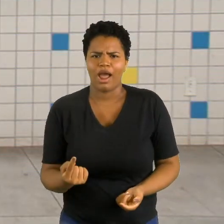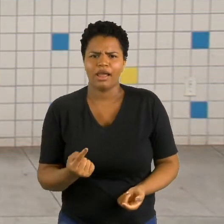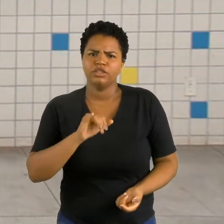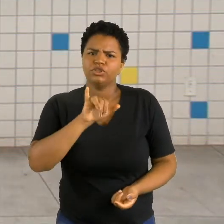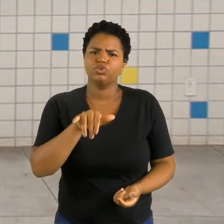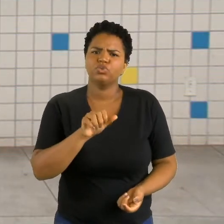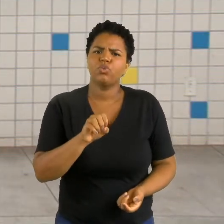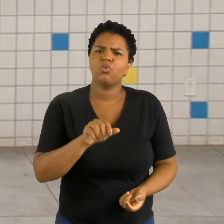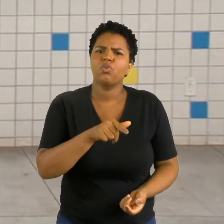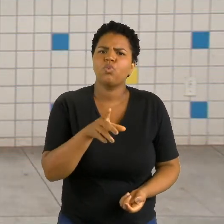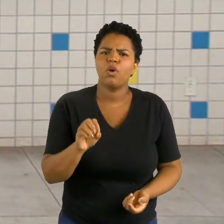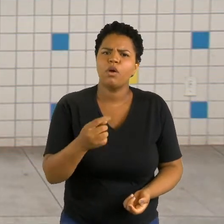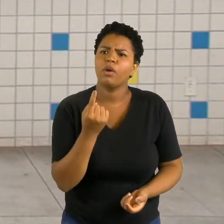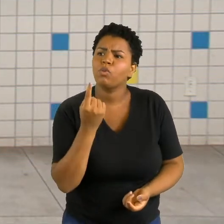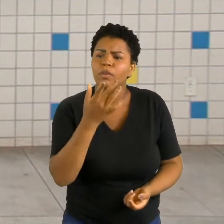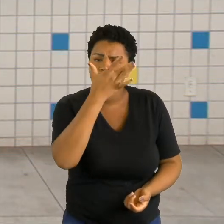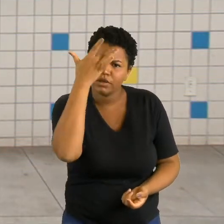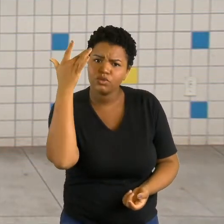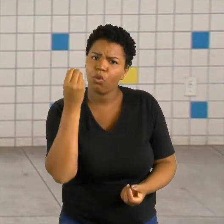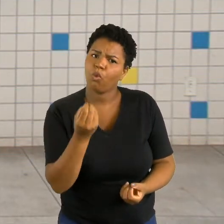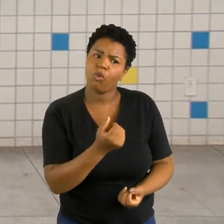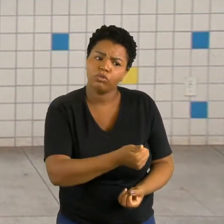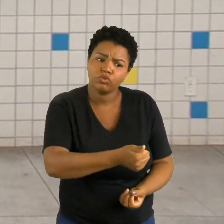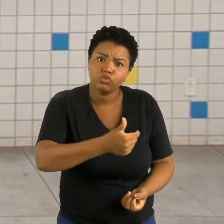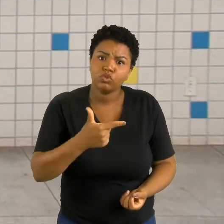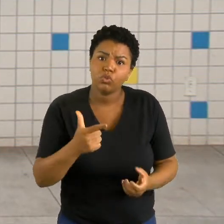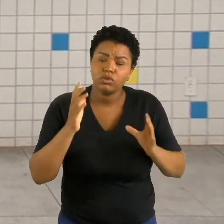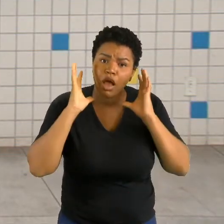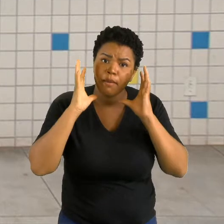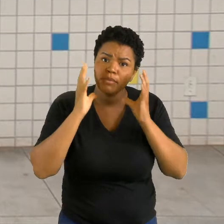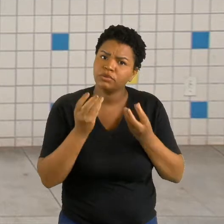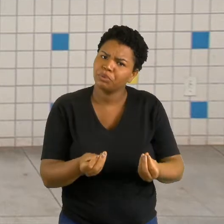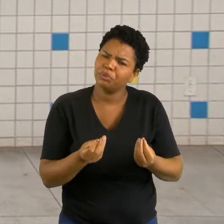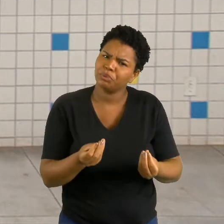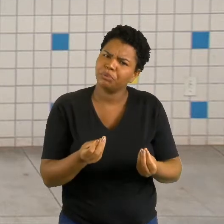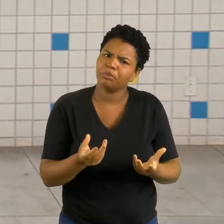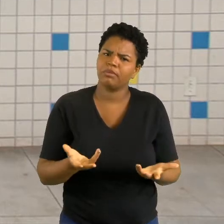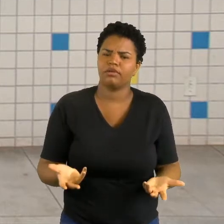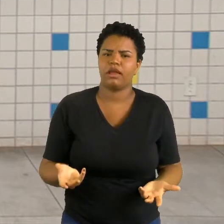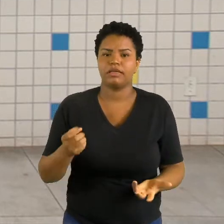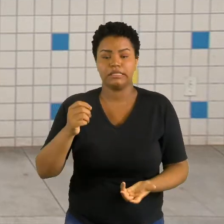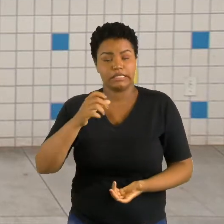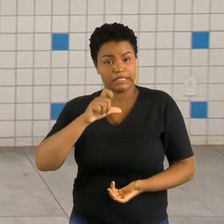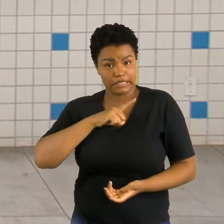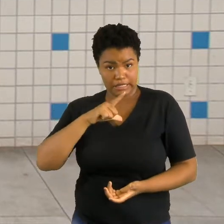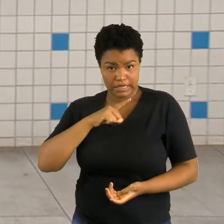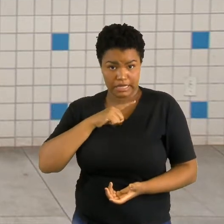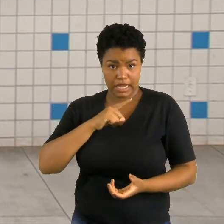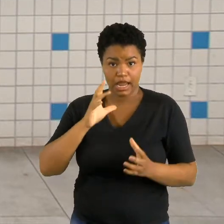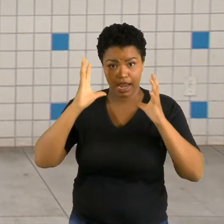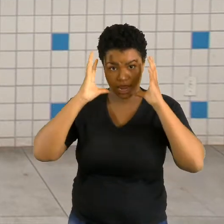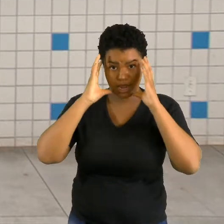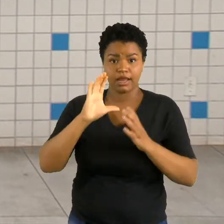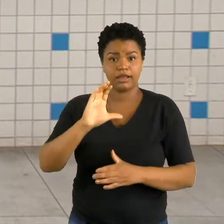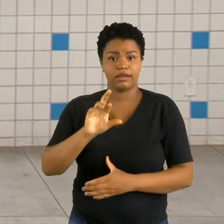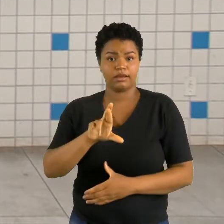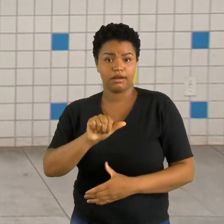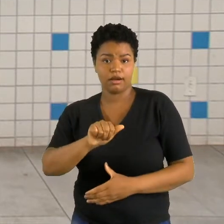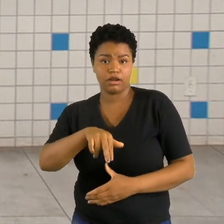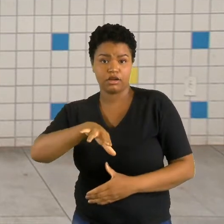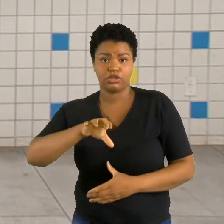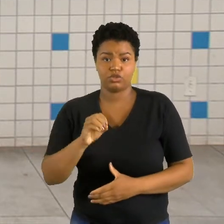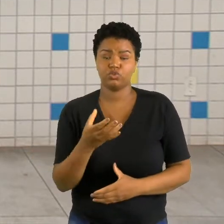12 cabeças de João Batista? Mas a igreja vendia. E você tendo um crânio daquele João Batista, você